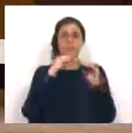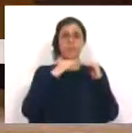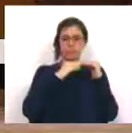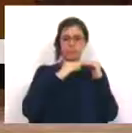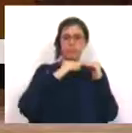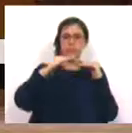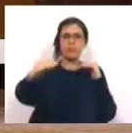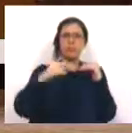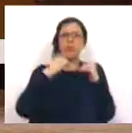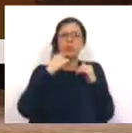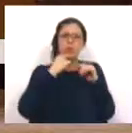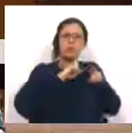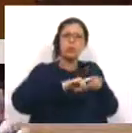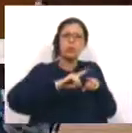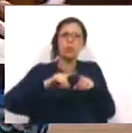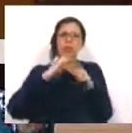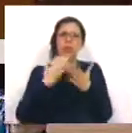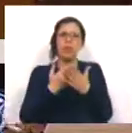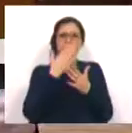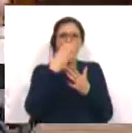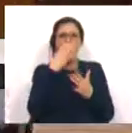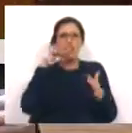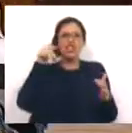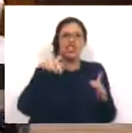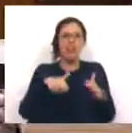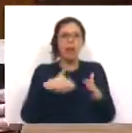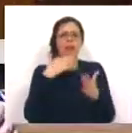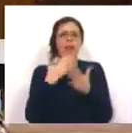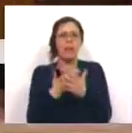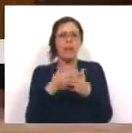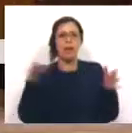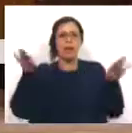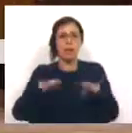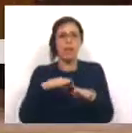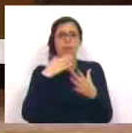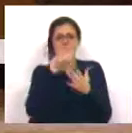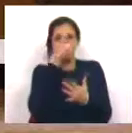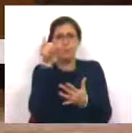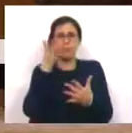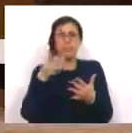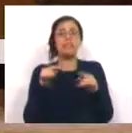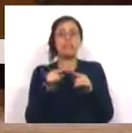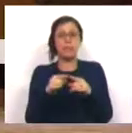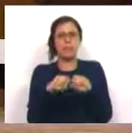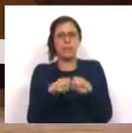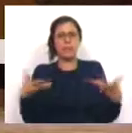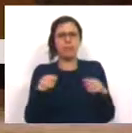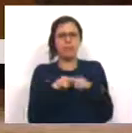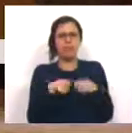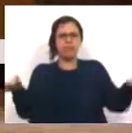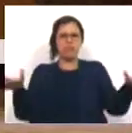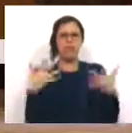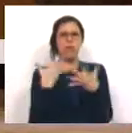verticalmente por diversos estratos, formando uma escada que conduz às copas inflamáveis, potenciando a propagação do